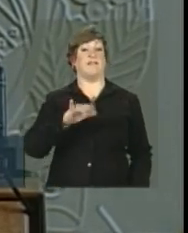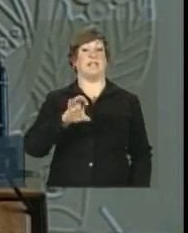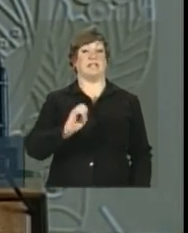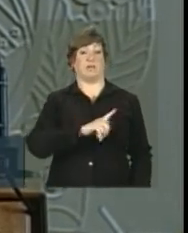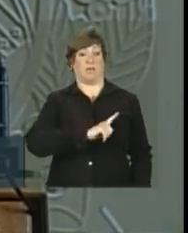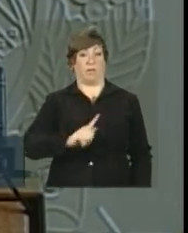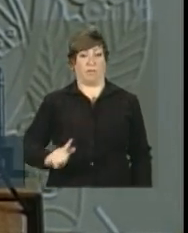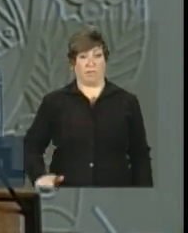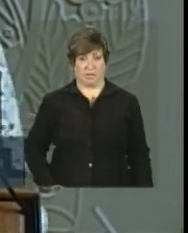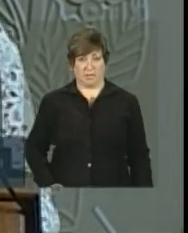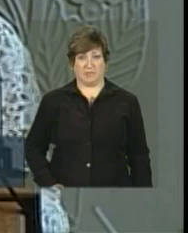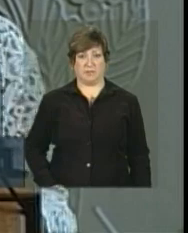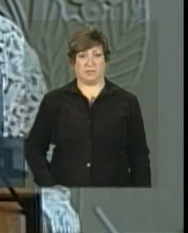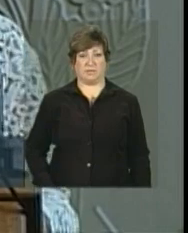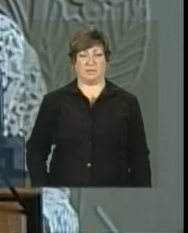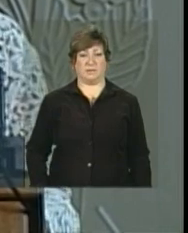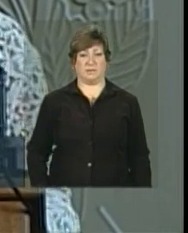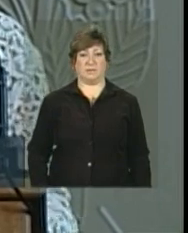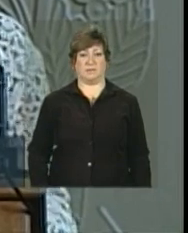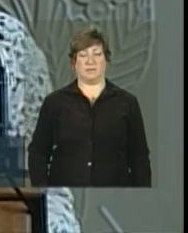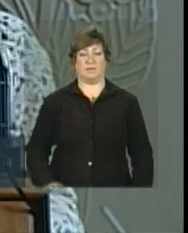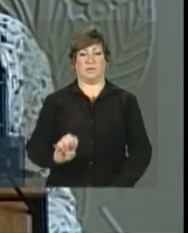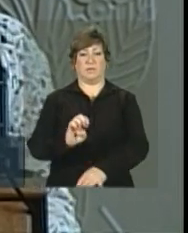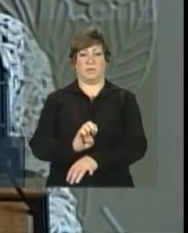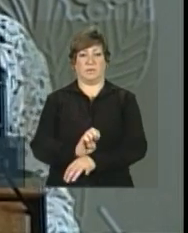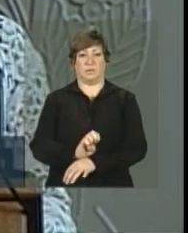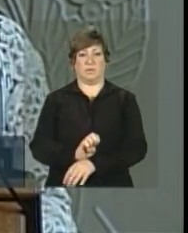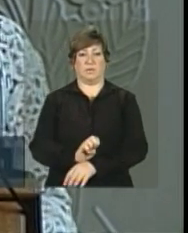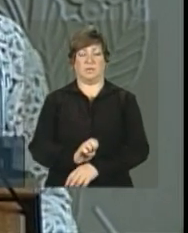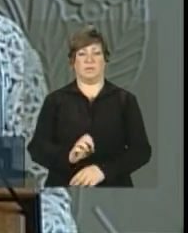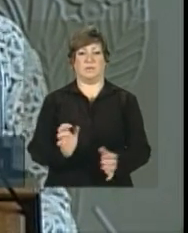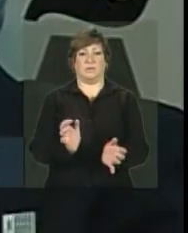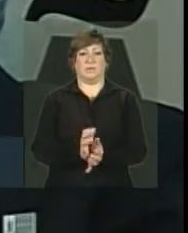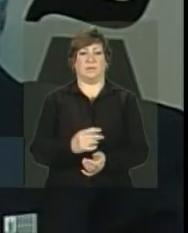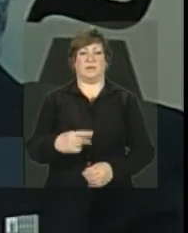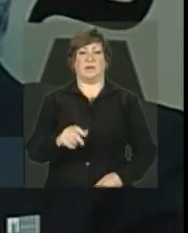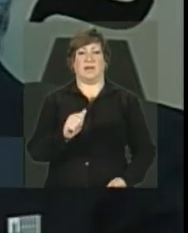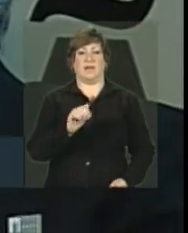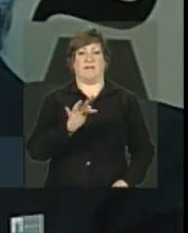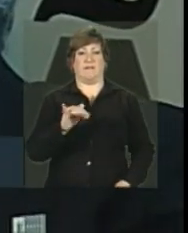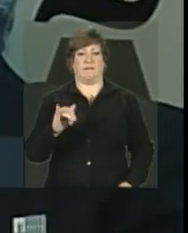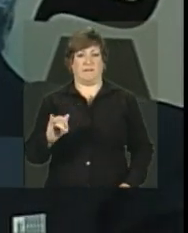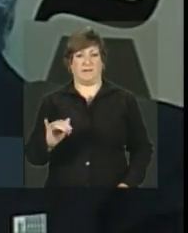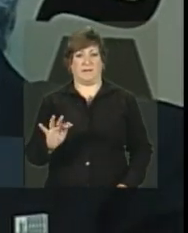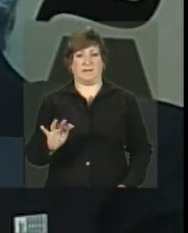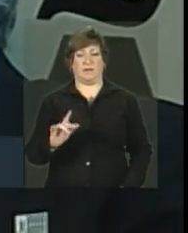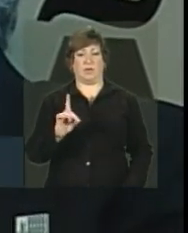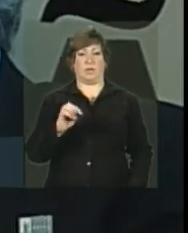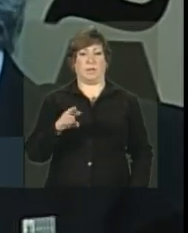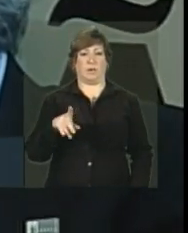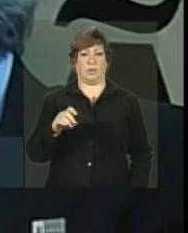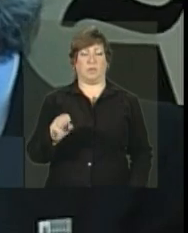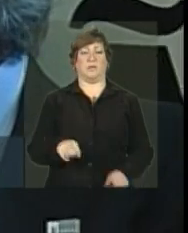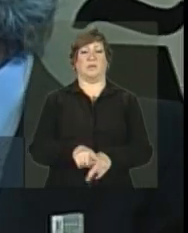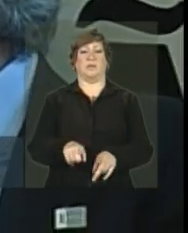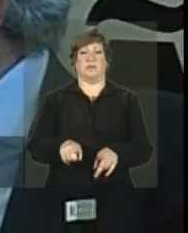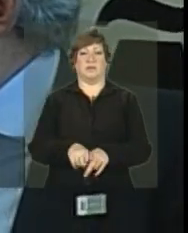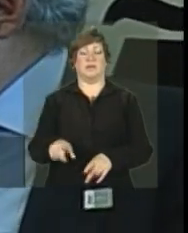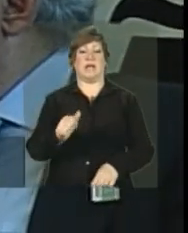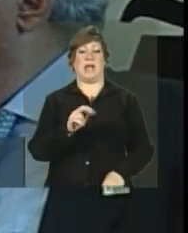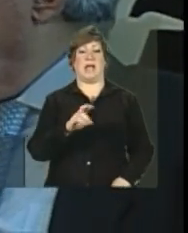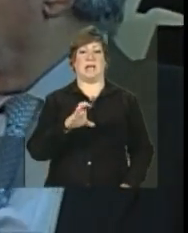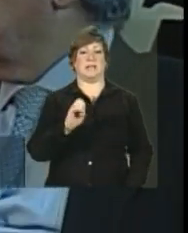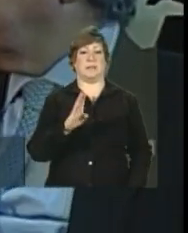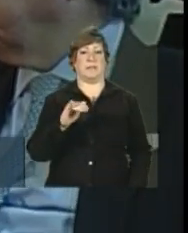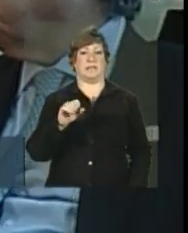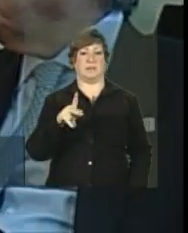vice-governador do Estado, Afife Domingos, o Dom Edílio Scherer, arcebispo de São